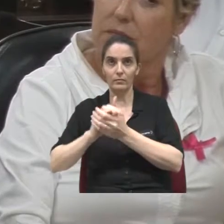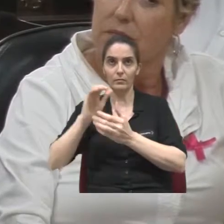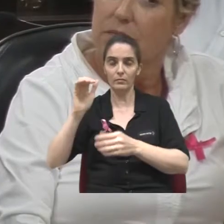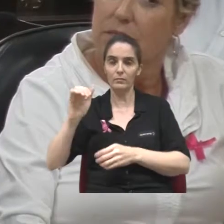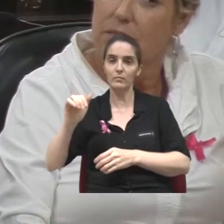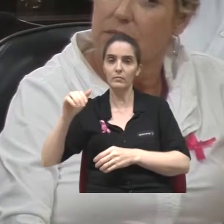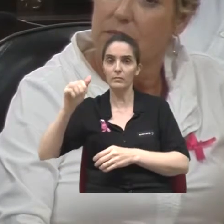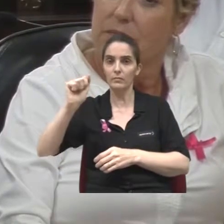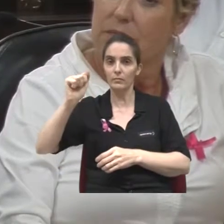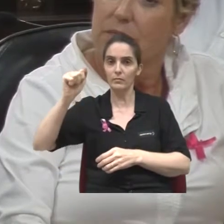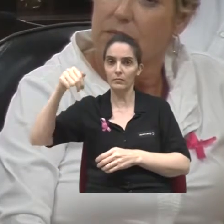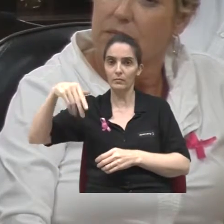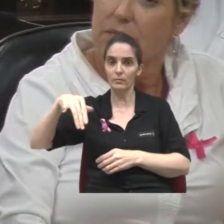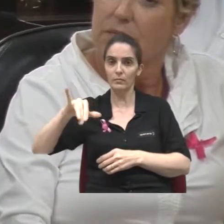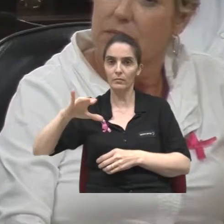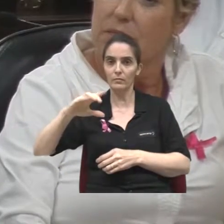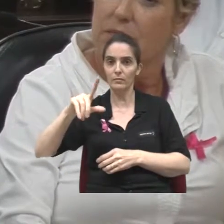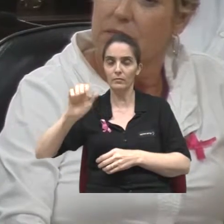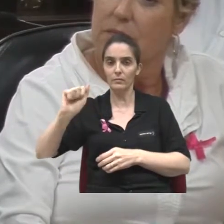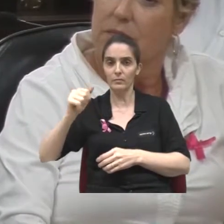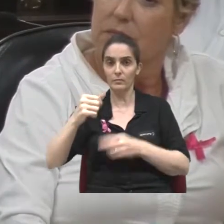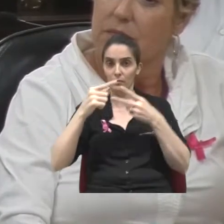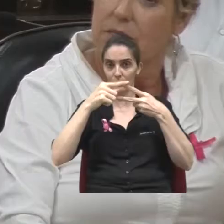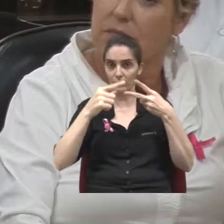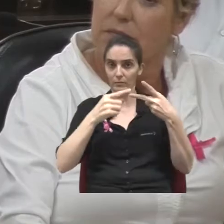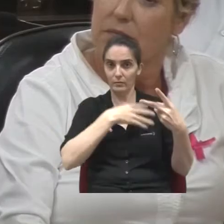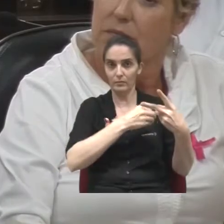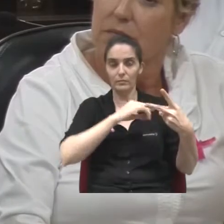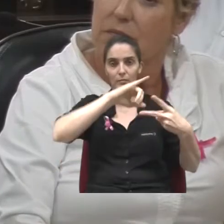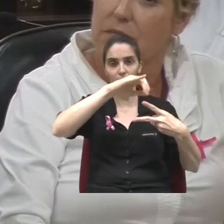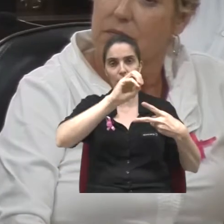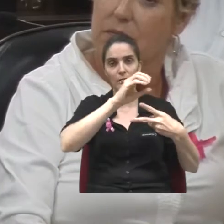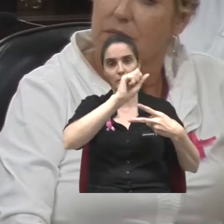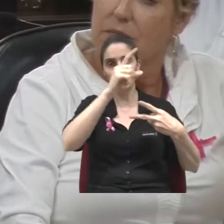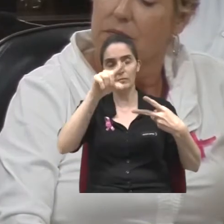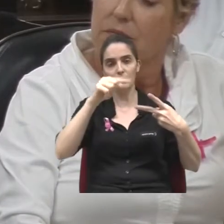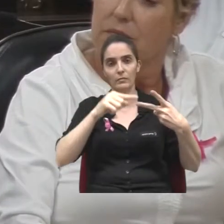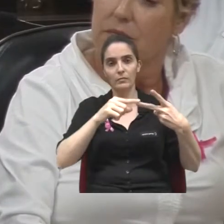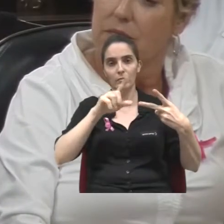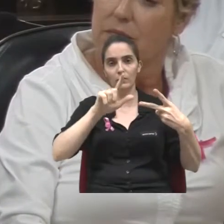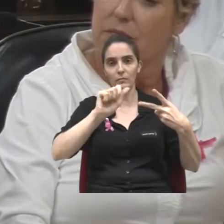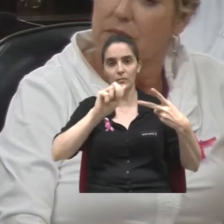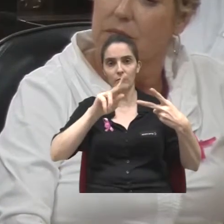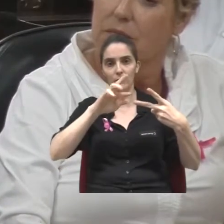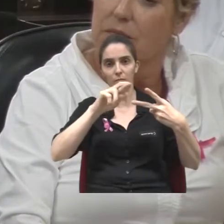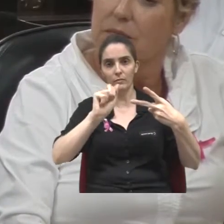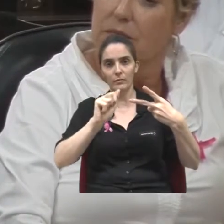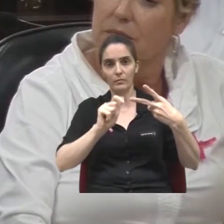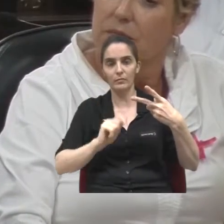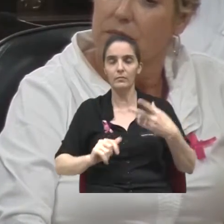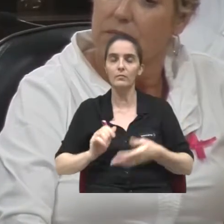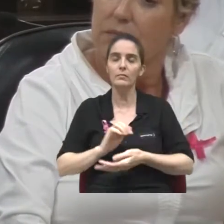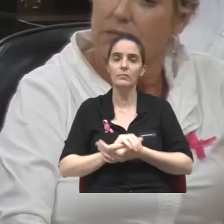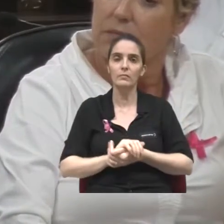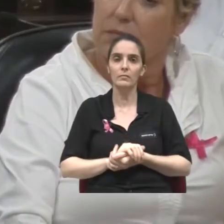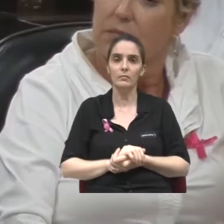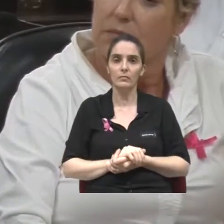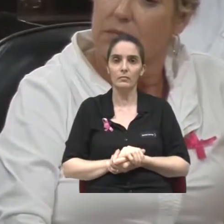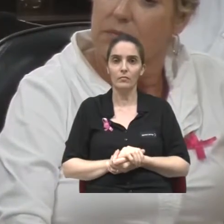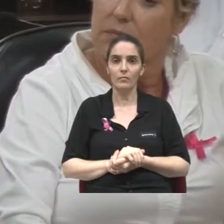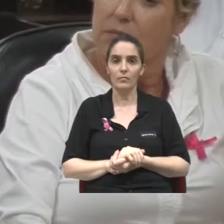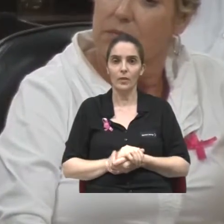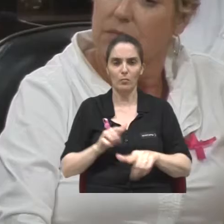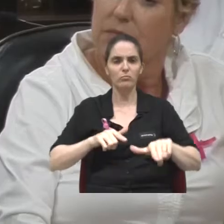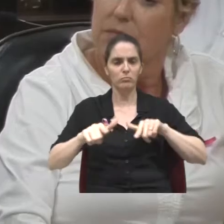Farias. Tem um casal de filhos, João Marcos Araújo do Vale e Laura Farias do Vale. Sua carreira militar começou